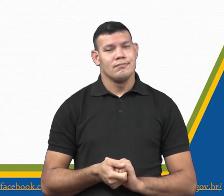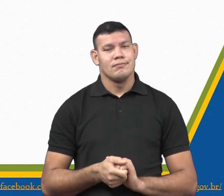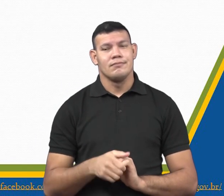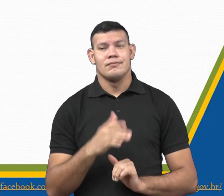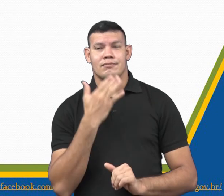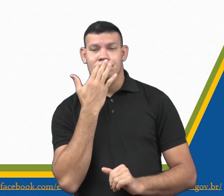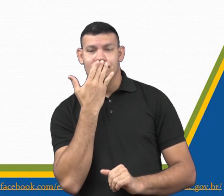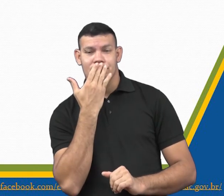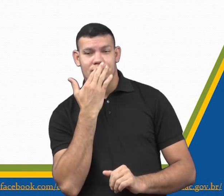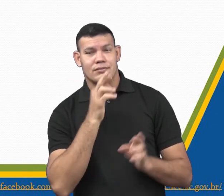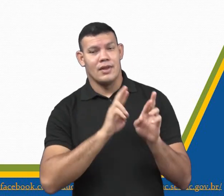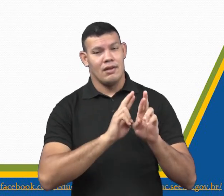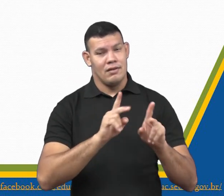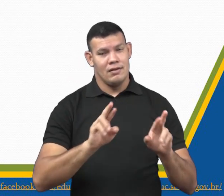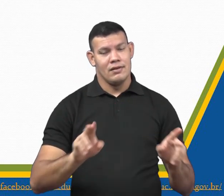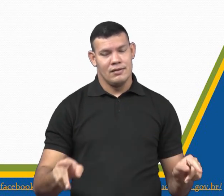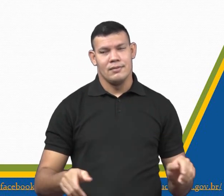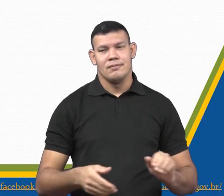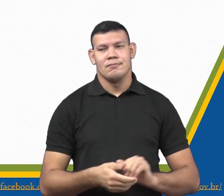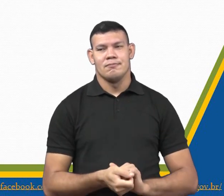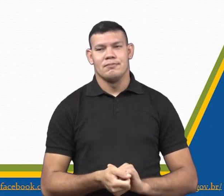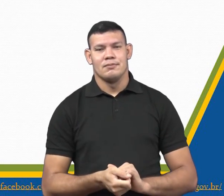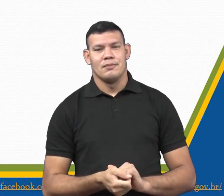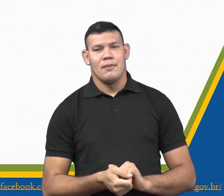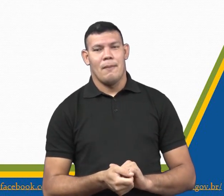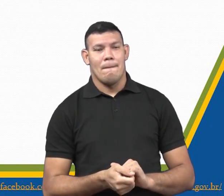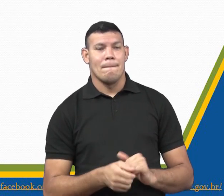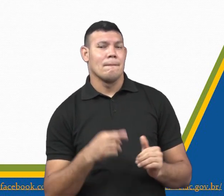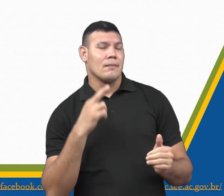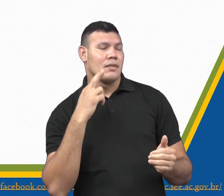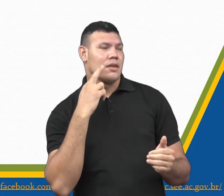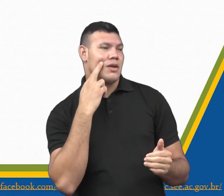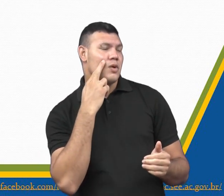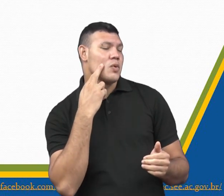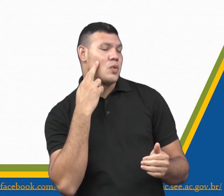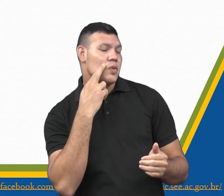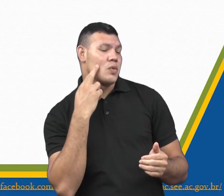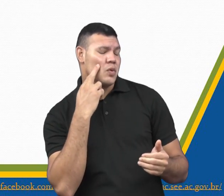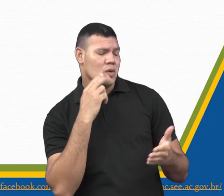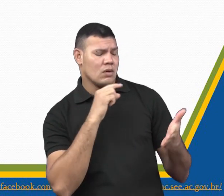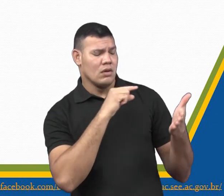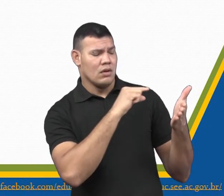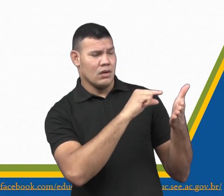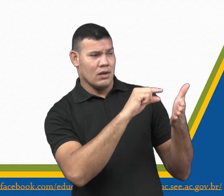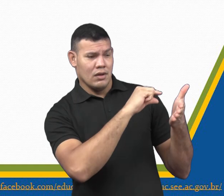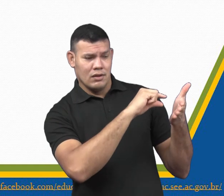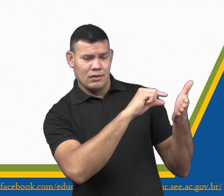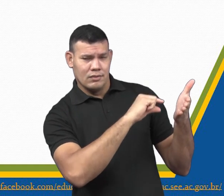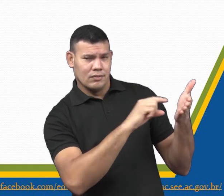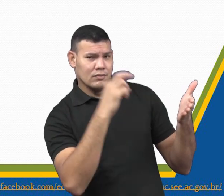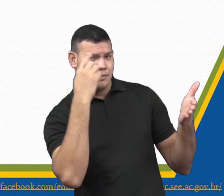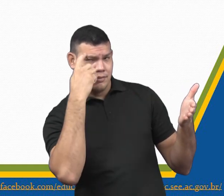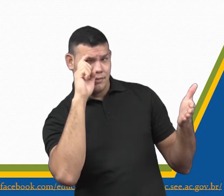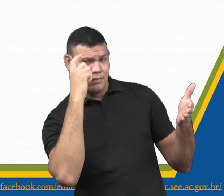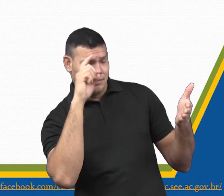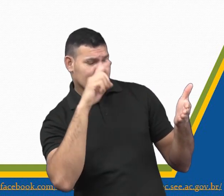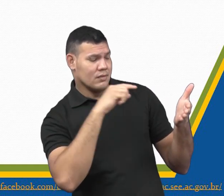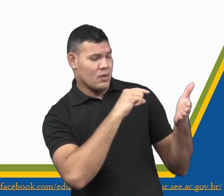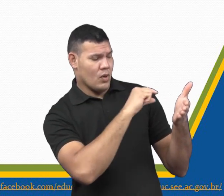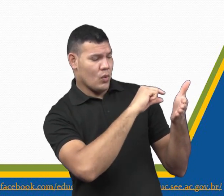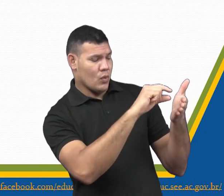agora em outras cores. A tese está marcada em rosa e o argumento dele